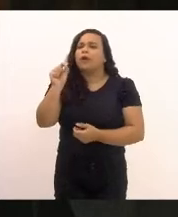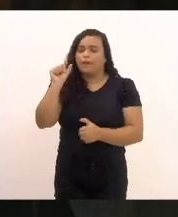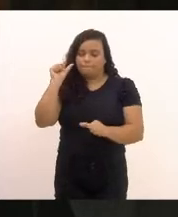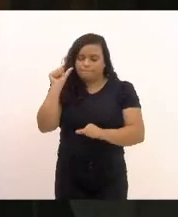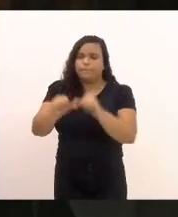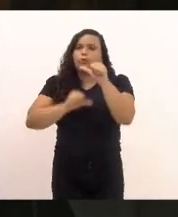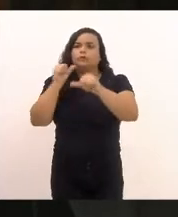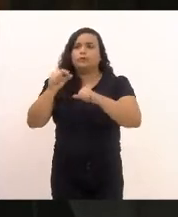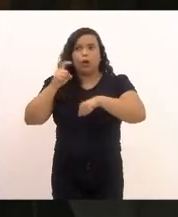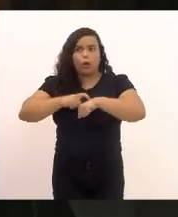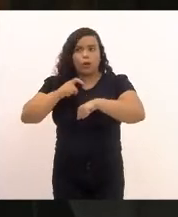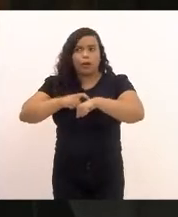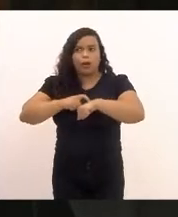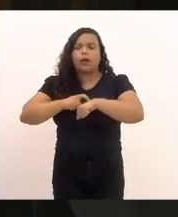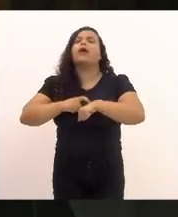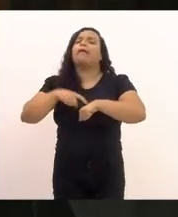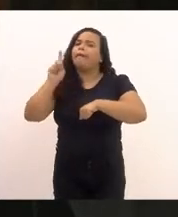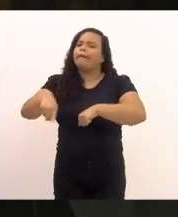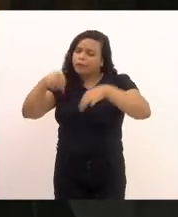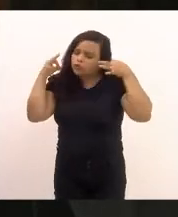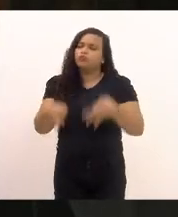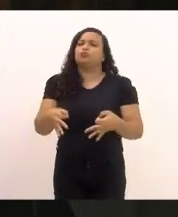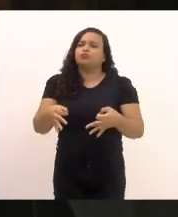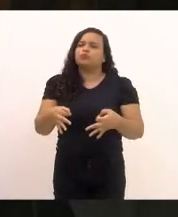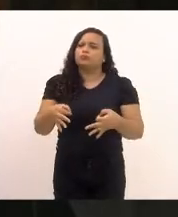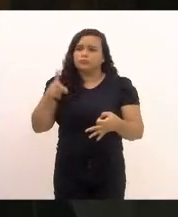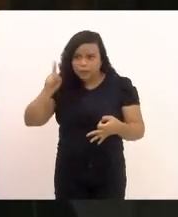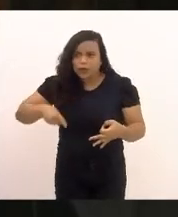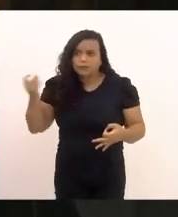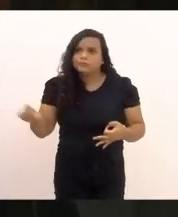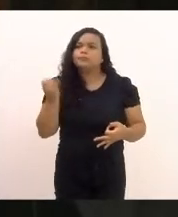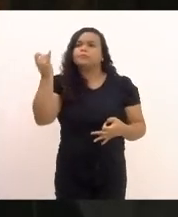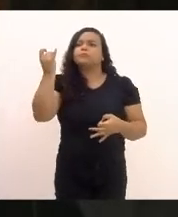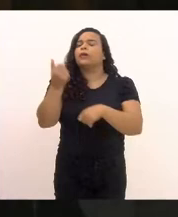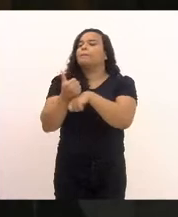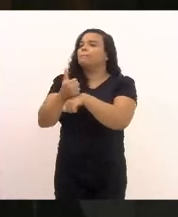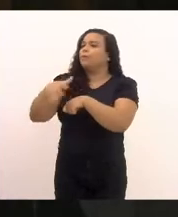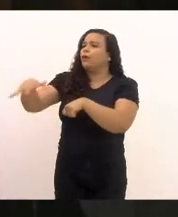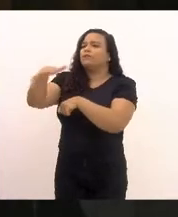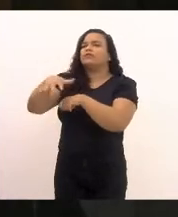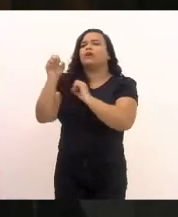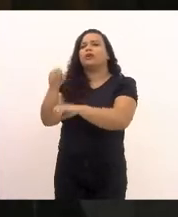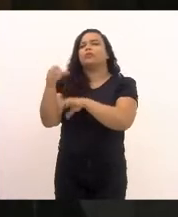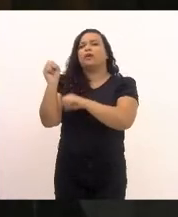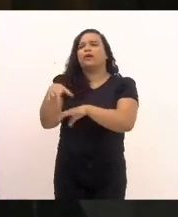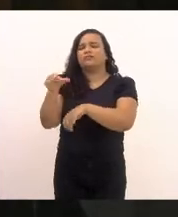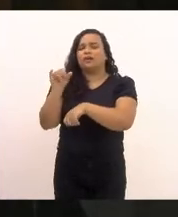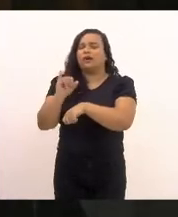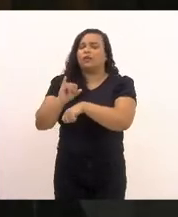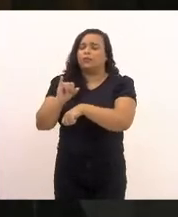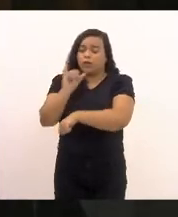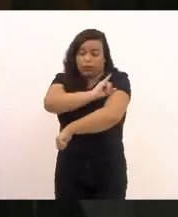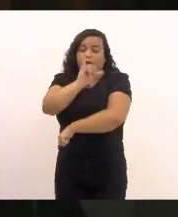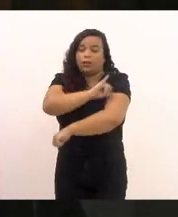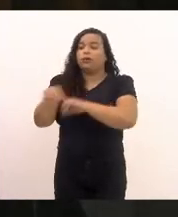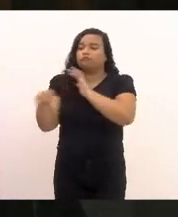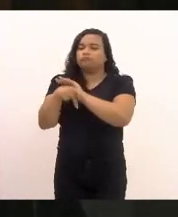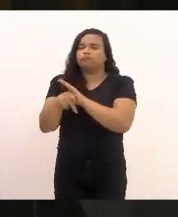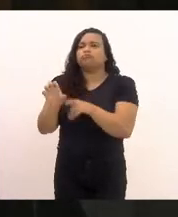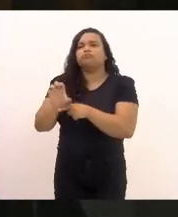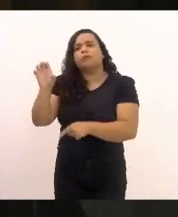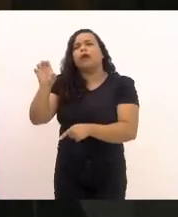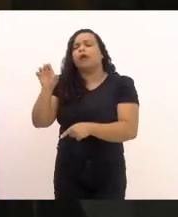migração é uma causa justa e uma causa importante para os profissionais de educação do Estado do Rio de Janeiro. A